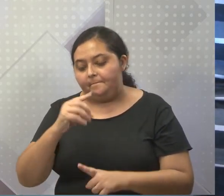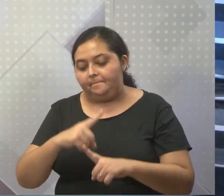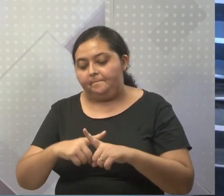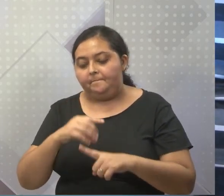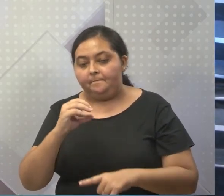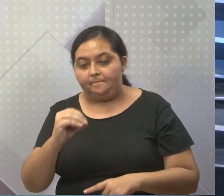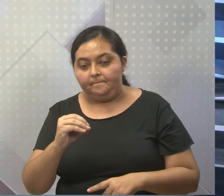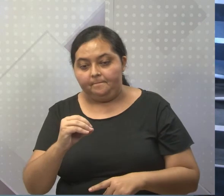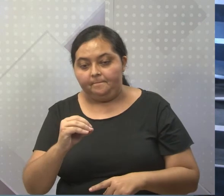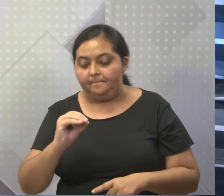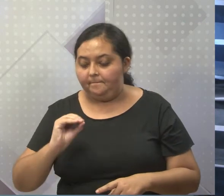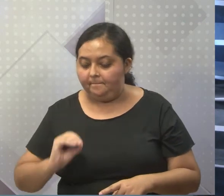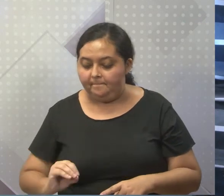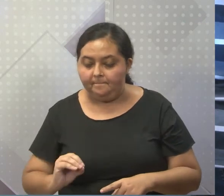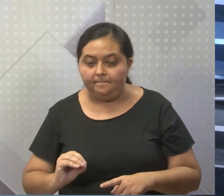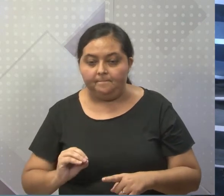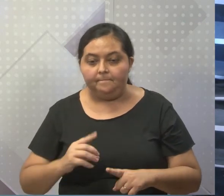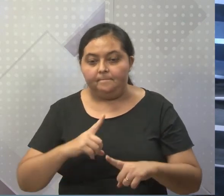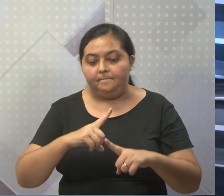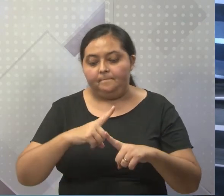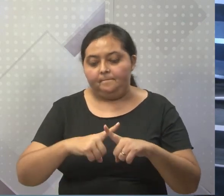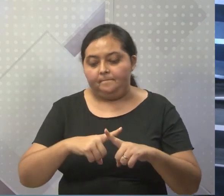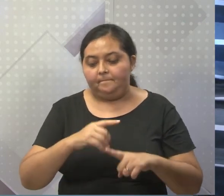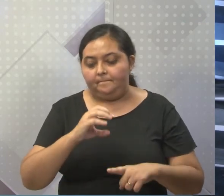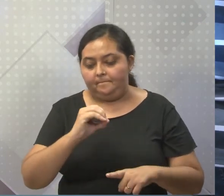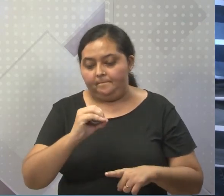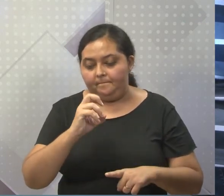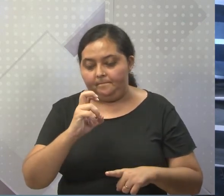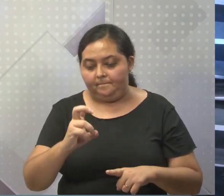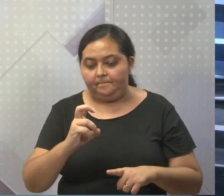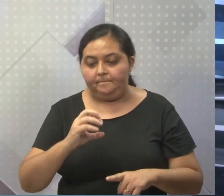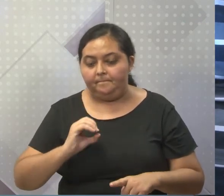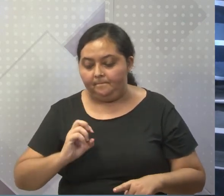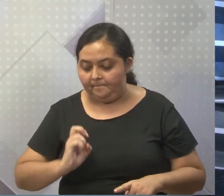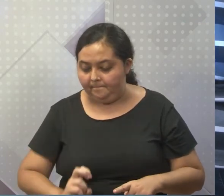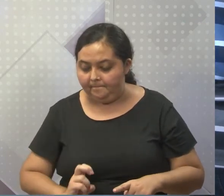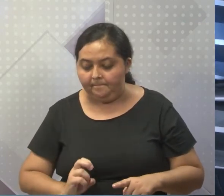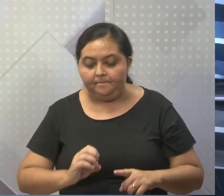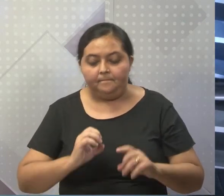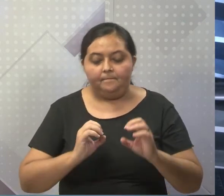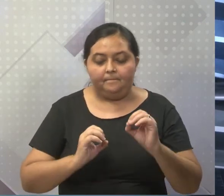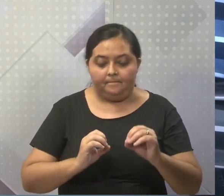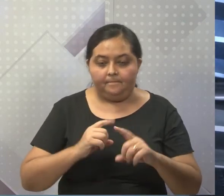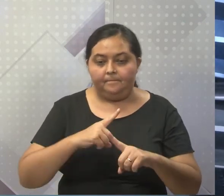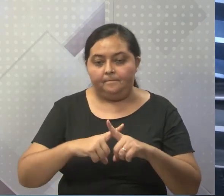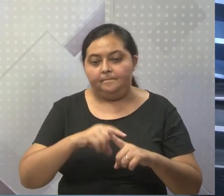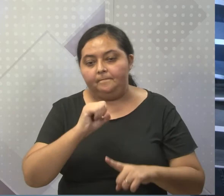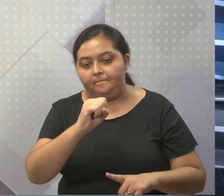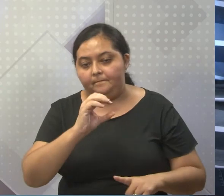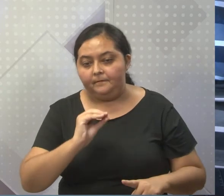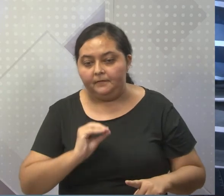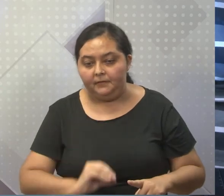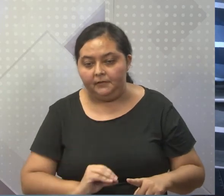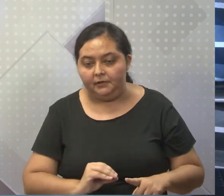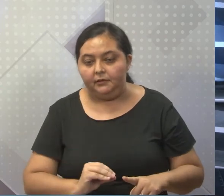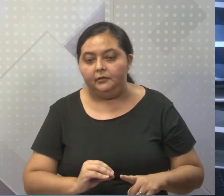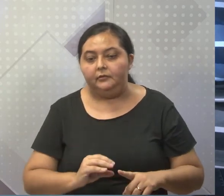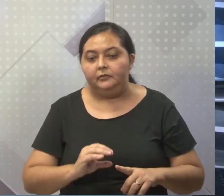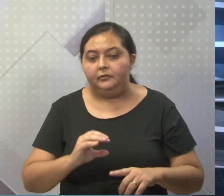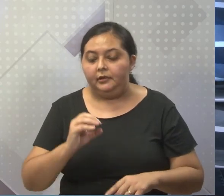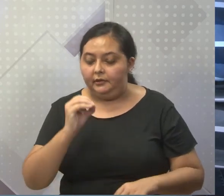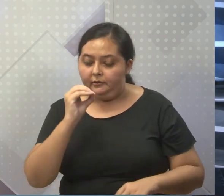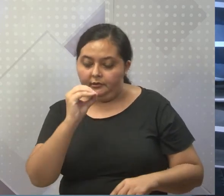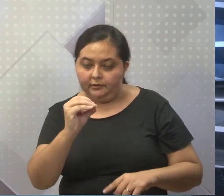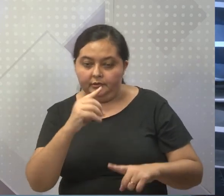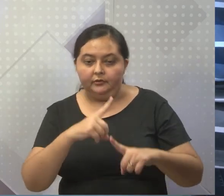vezes 0, 0 vezes 5 e 0 vezes 8. E agora, 0 vezes 0 novamente, que é esse